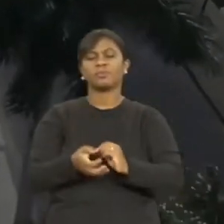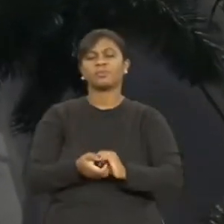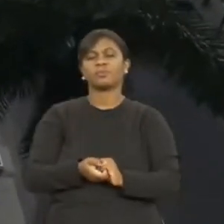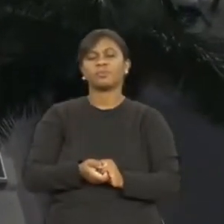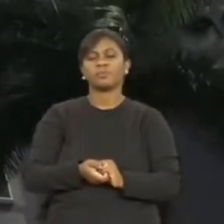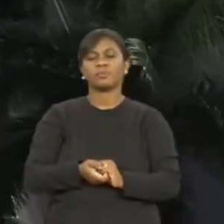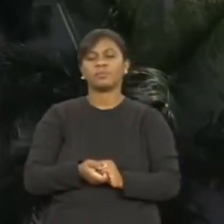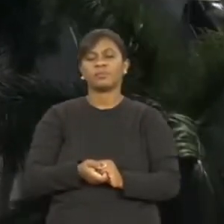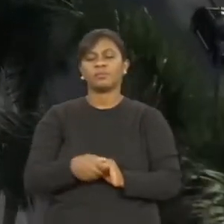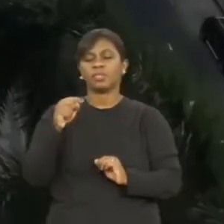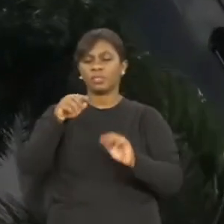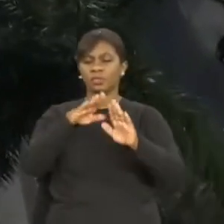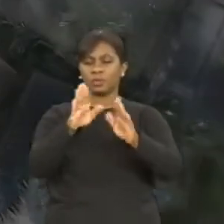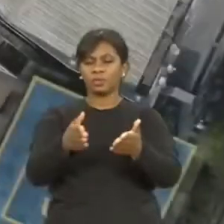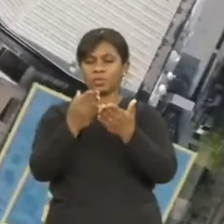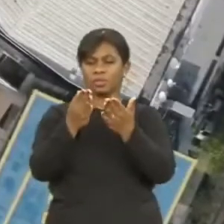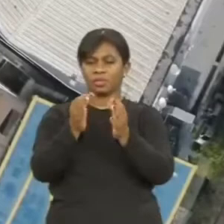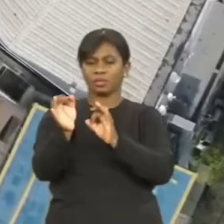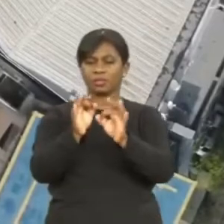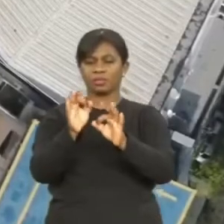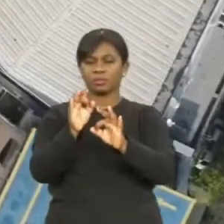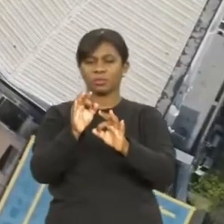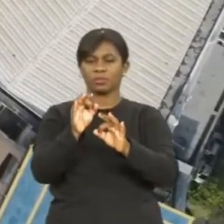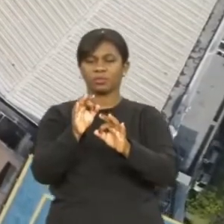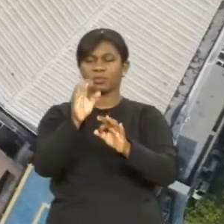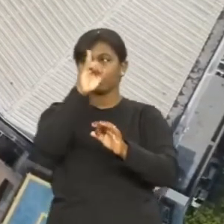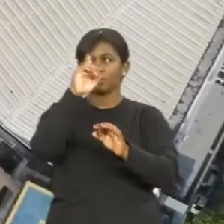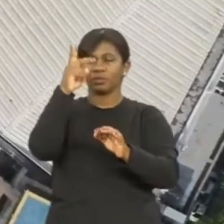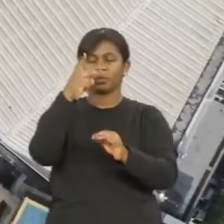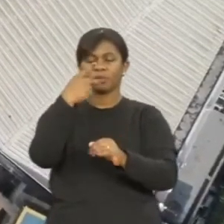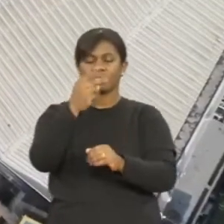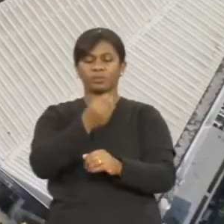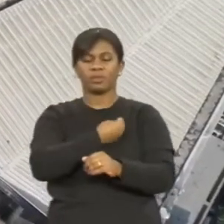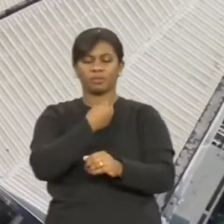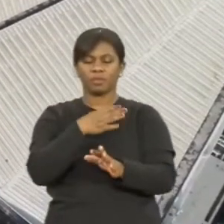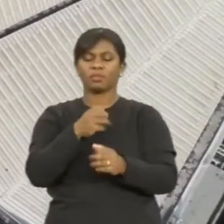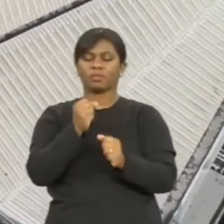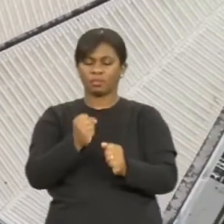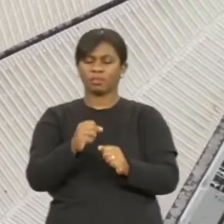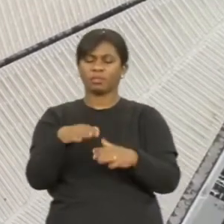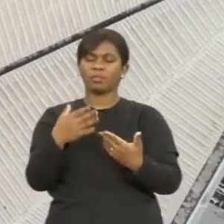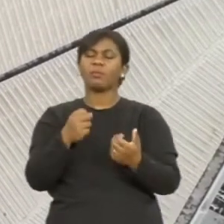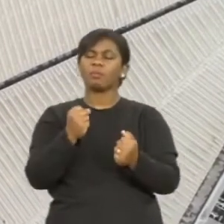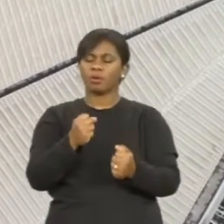que no altar está os planos de Deus para a sua vida, suba no altar e pegue o seu envelope agora.